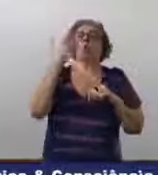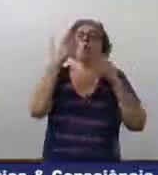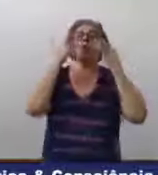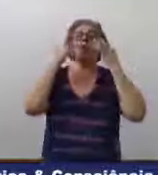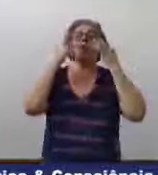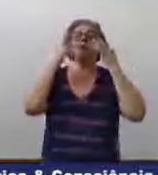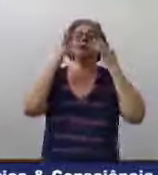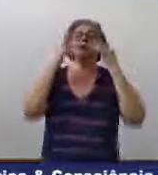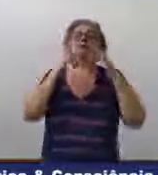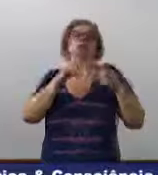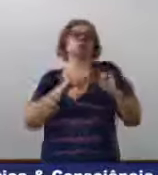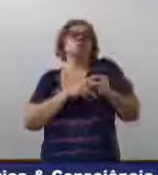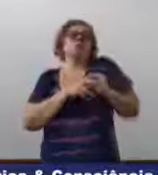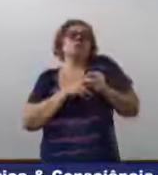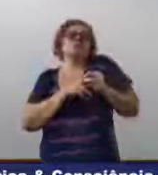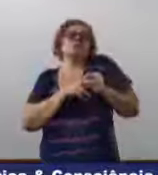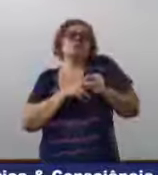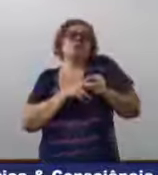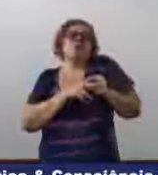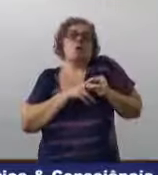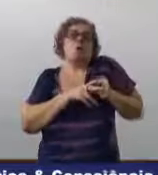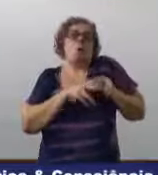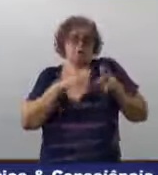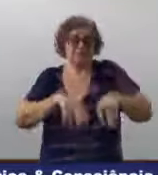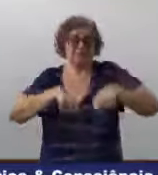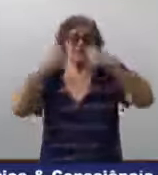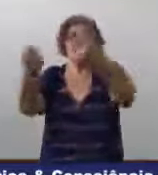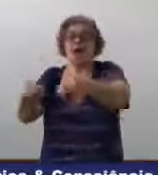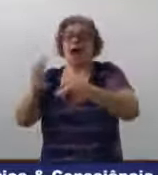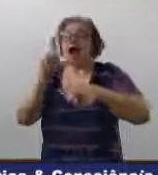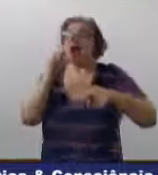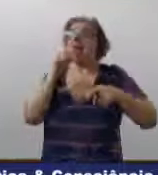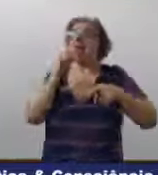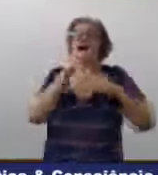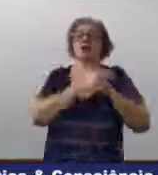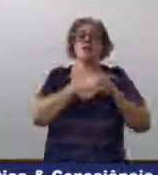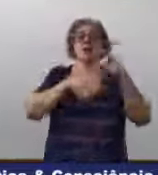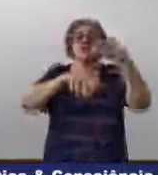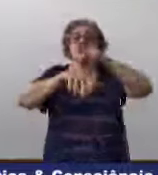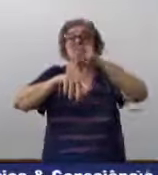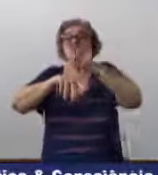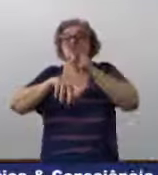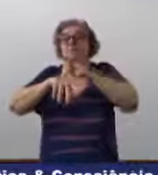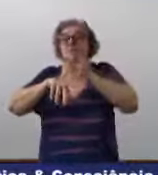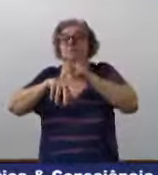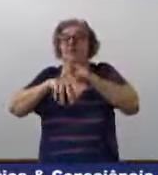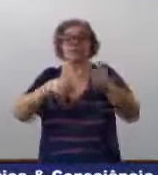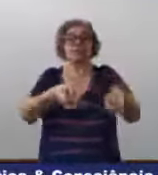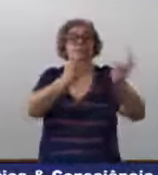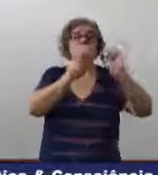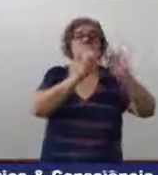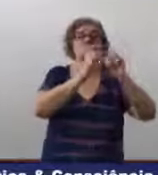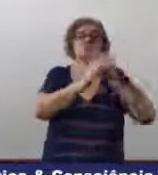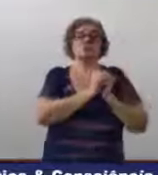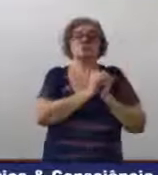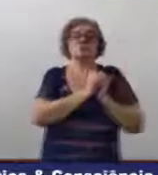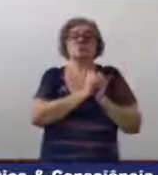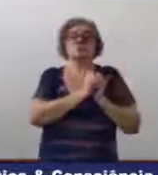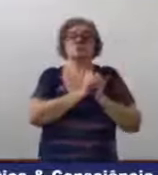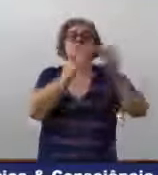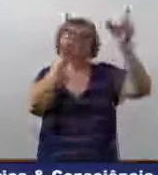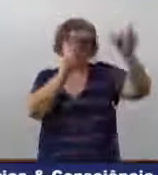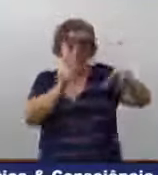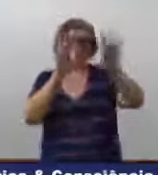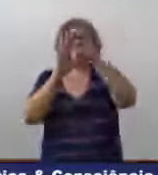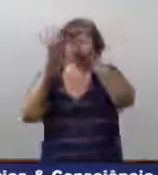ouro maciço desloca uma quantidade diferente de água de 1 quilo de prata maciça, e descobriu imediatamente o conceito